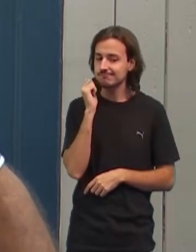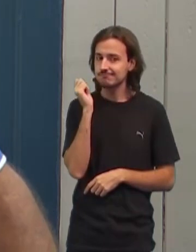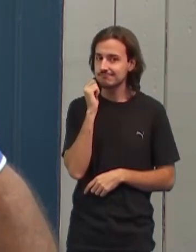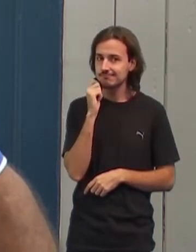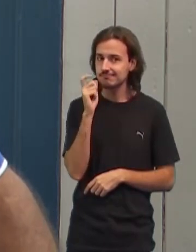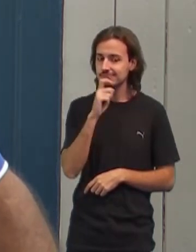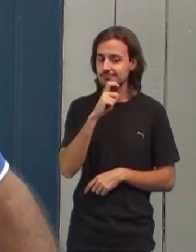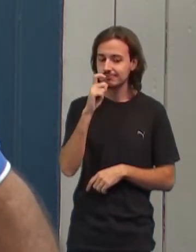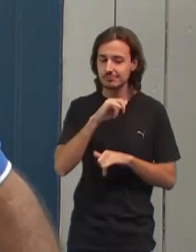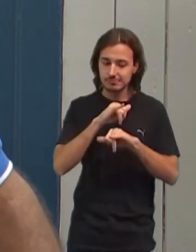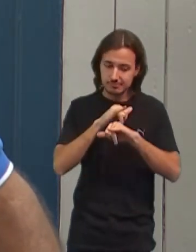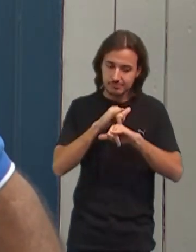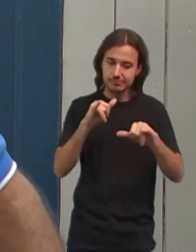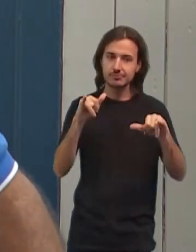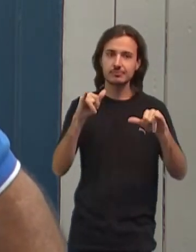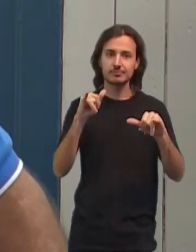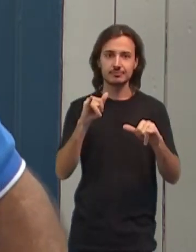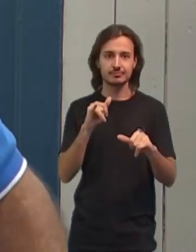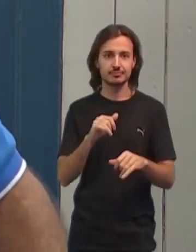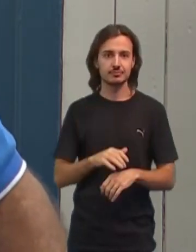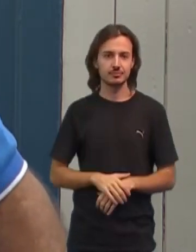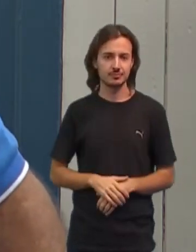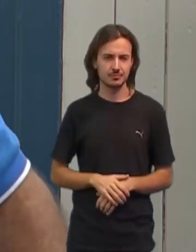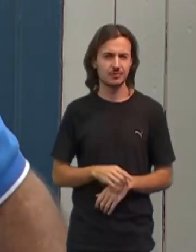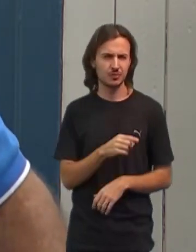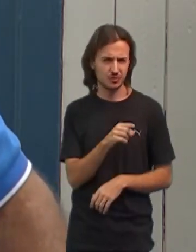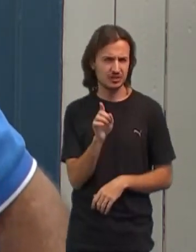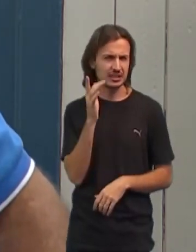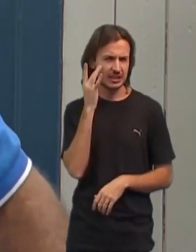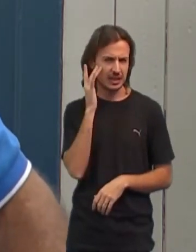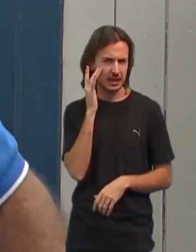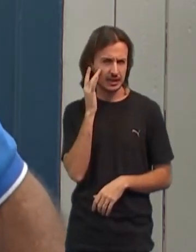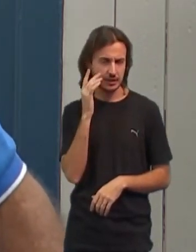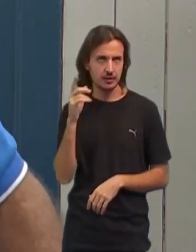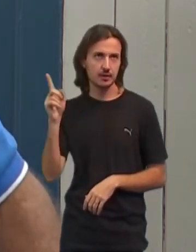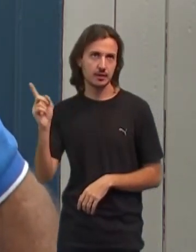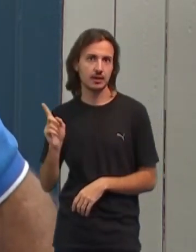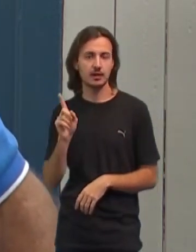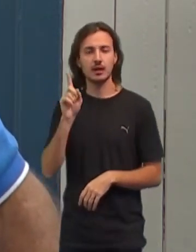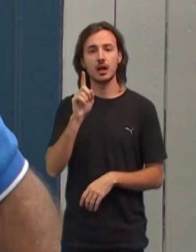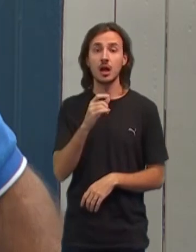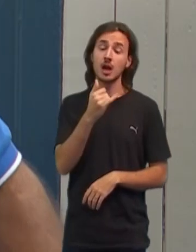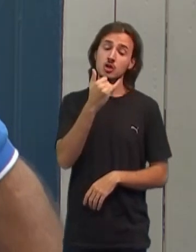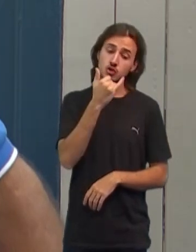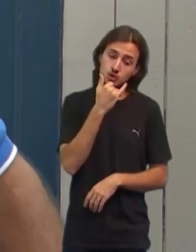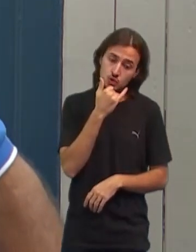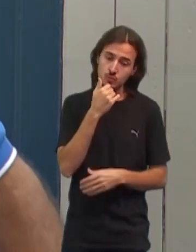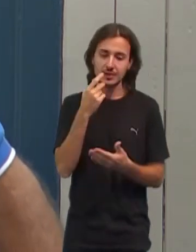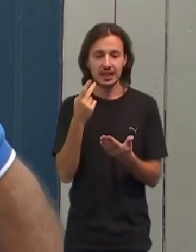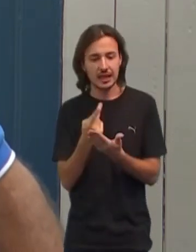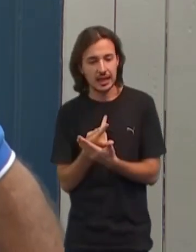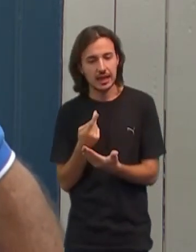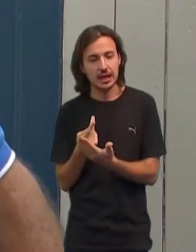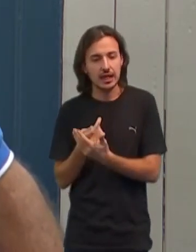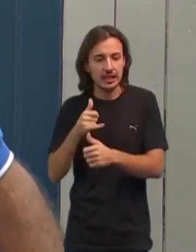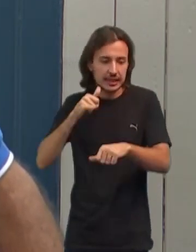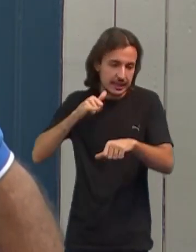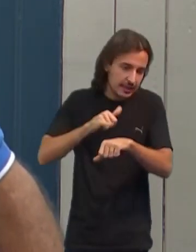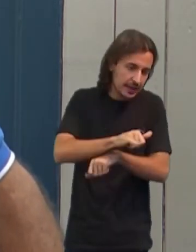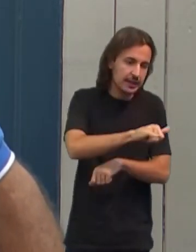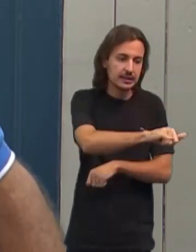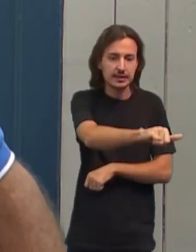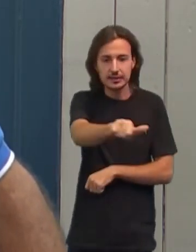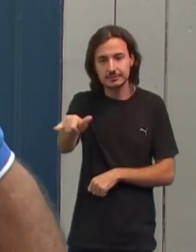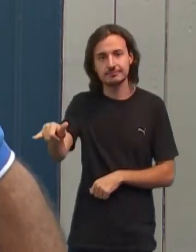Será que eles vão ter a humildade de vir aqui pedir desculpa pela desinformação, ter nos enganado com as informações?